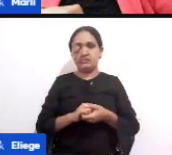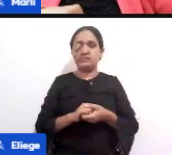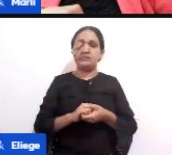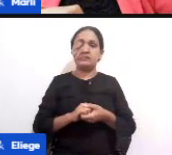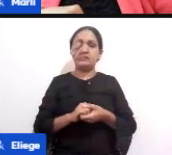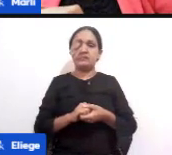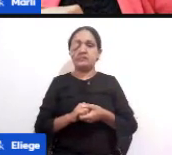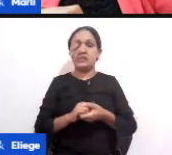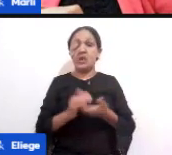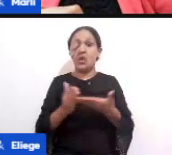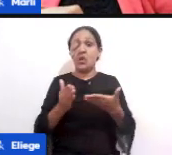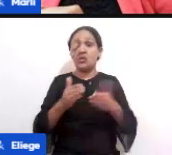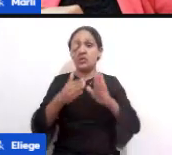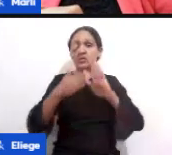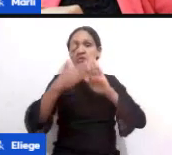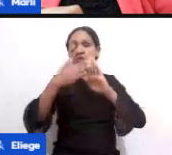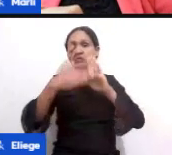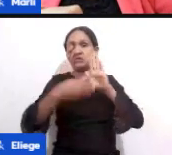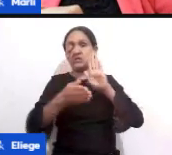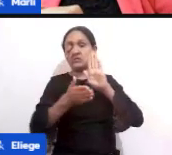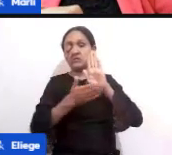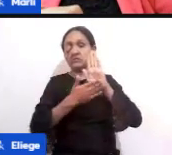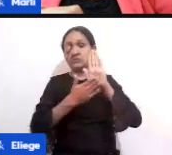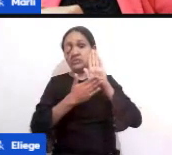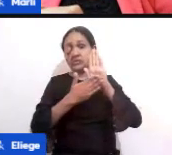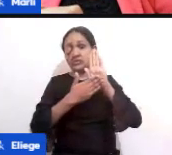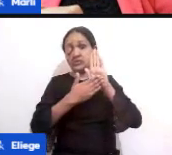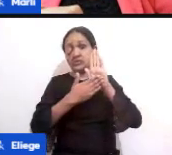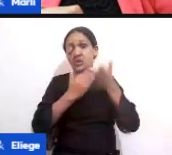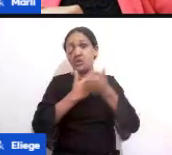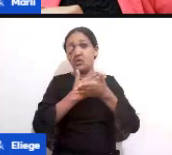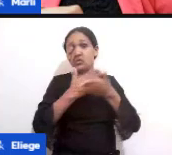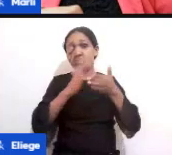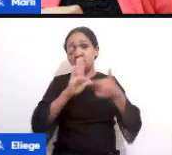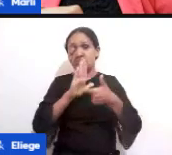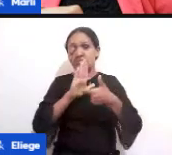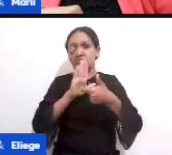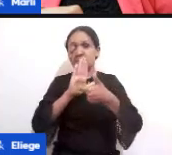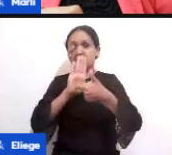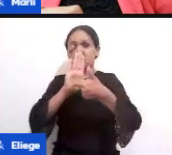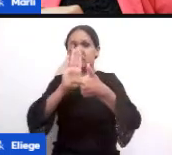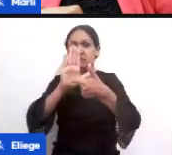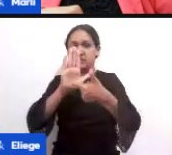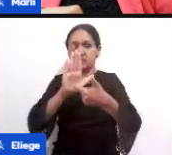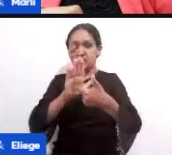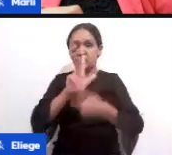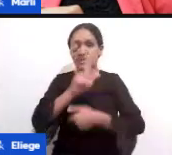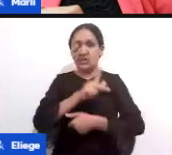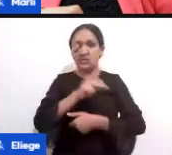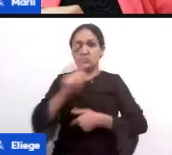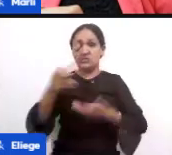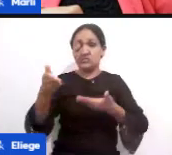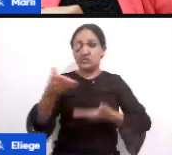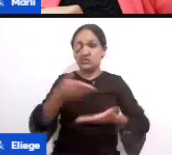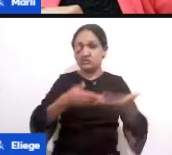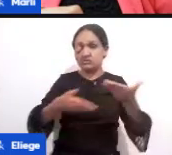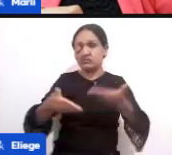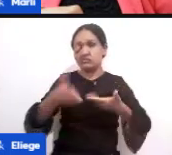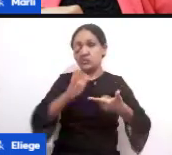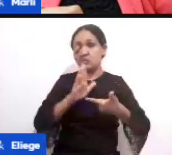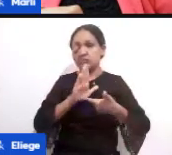A nossa pauta iniciou da apresentação, né, dos professores mediadores da